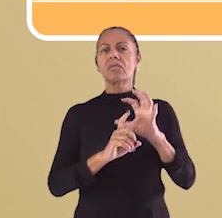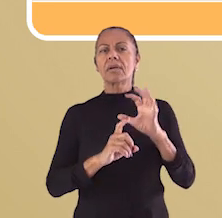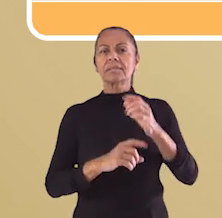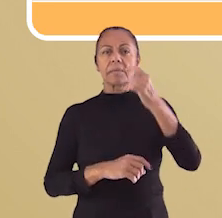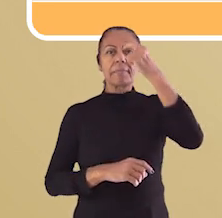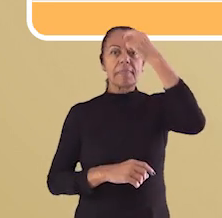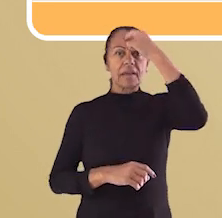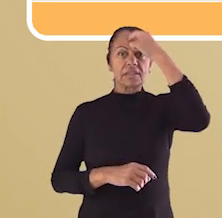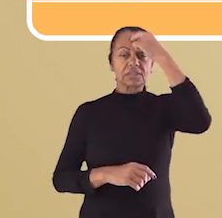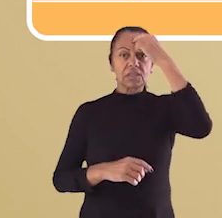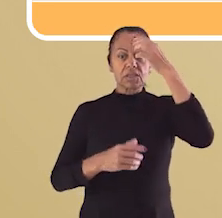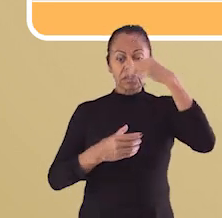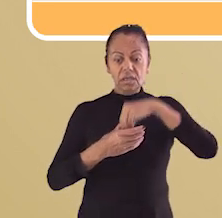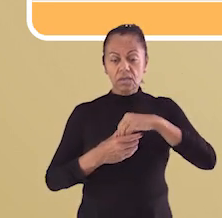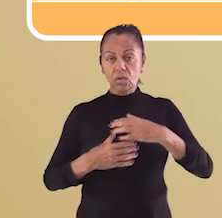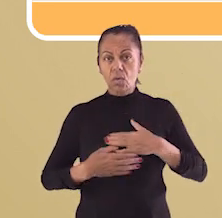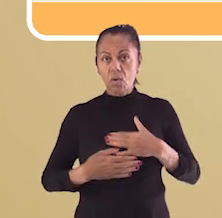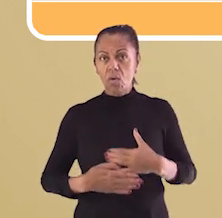então?